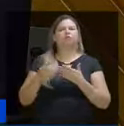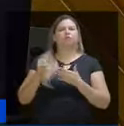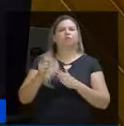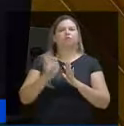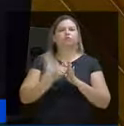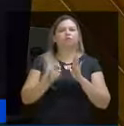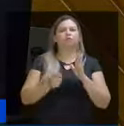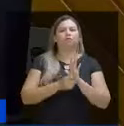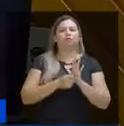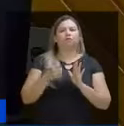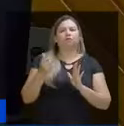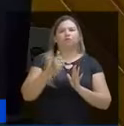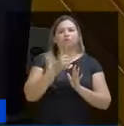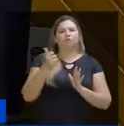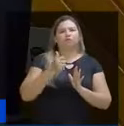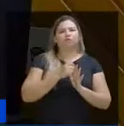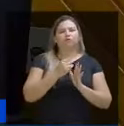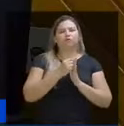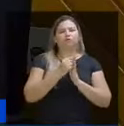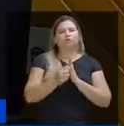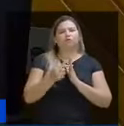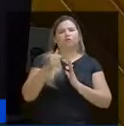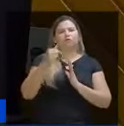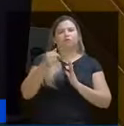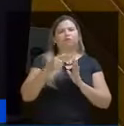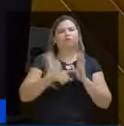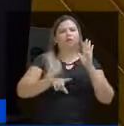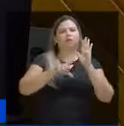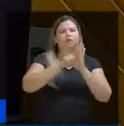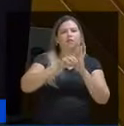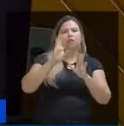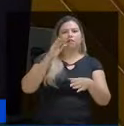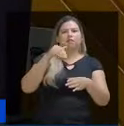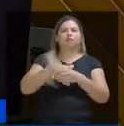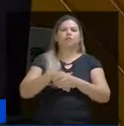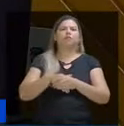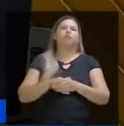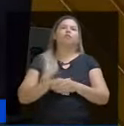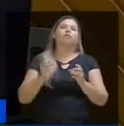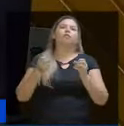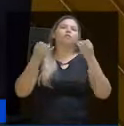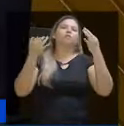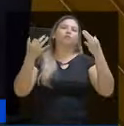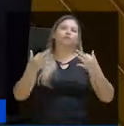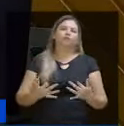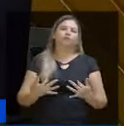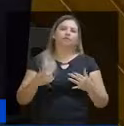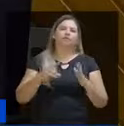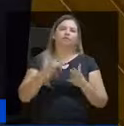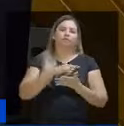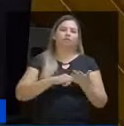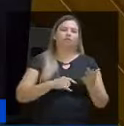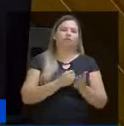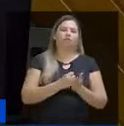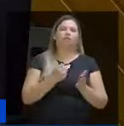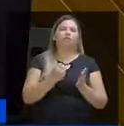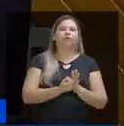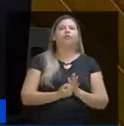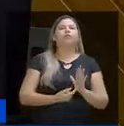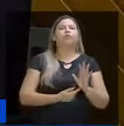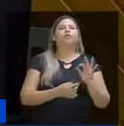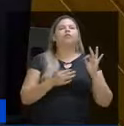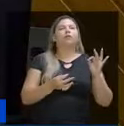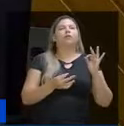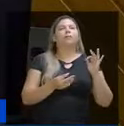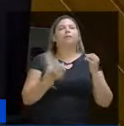no artigo 11, parágrafo 7º da Lei das Eleições, a qual dispõe que a certidão de quitação eleitoral abrangerá a apresentação